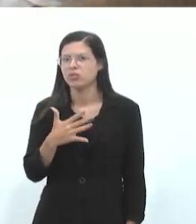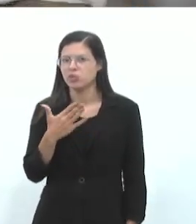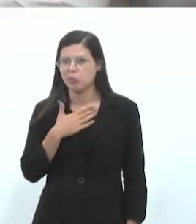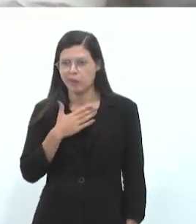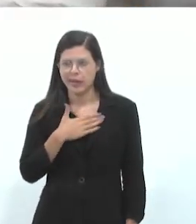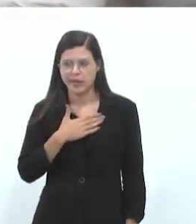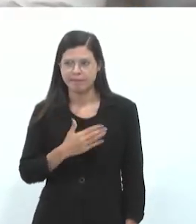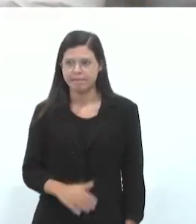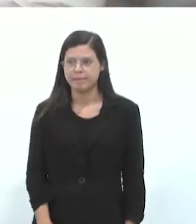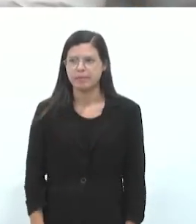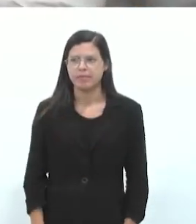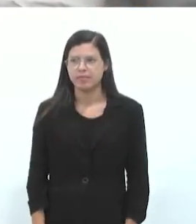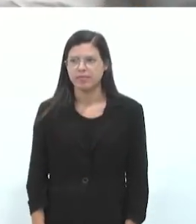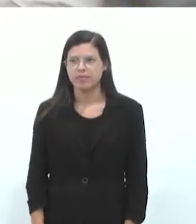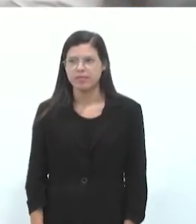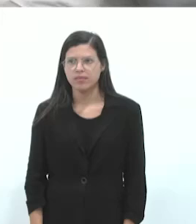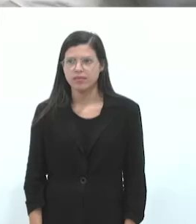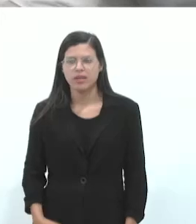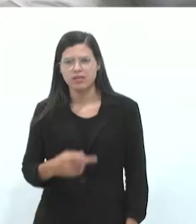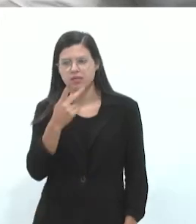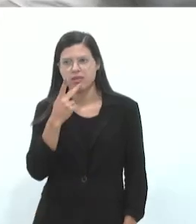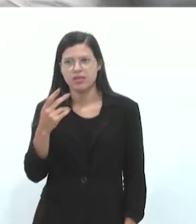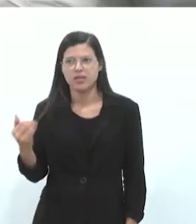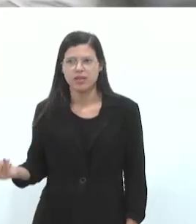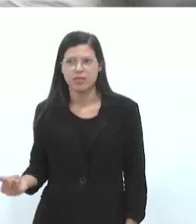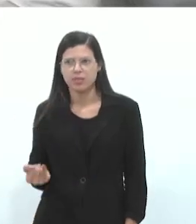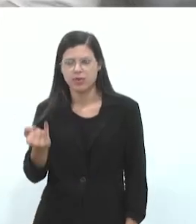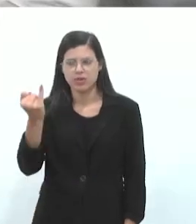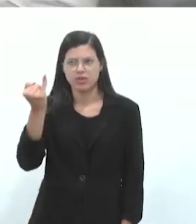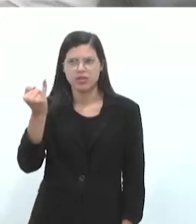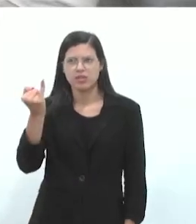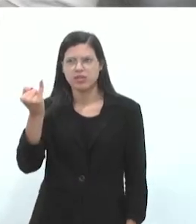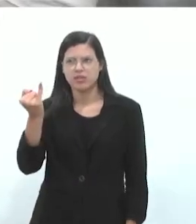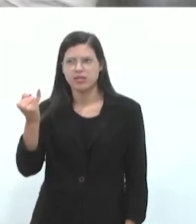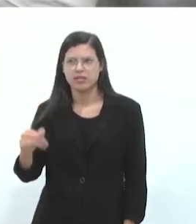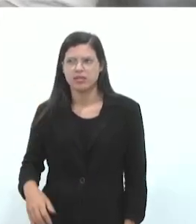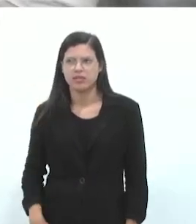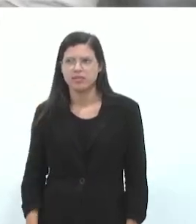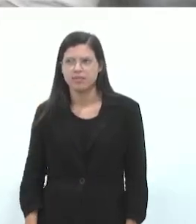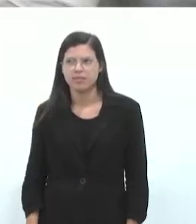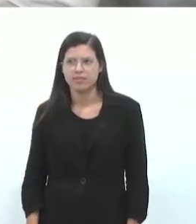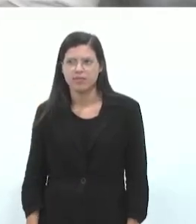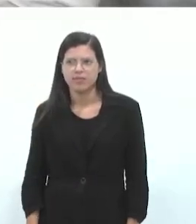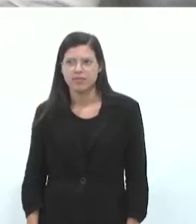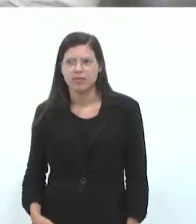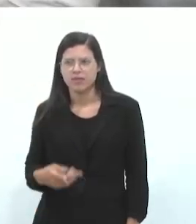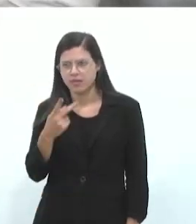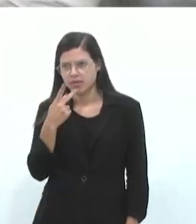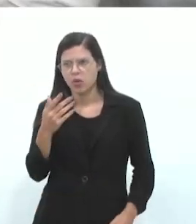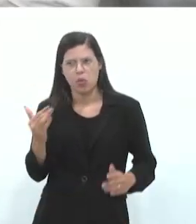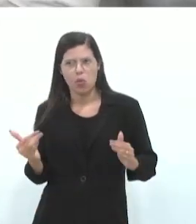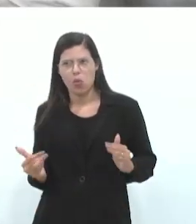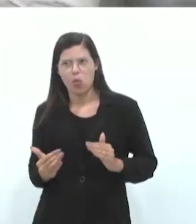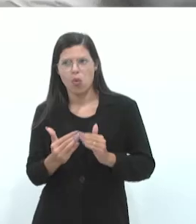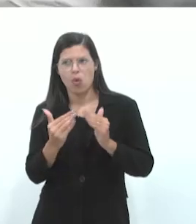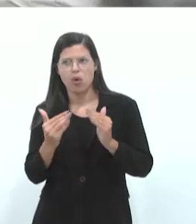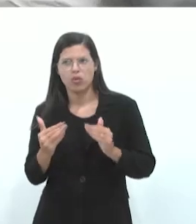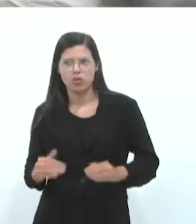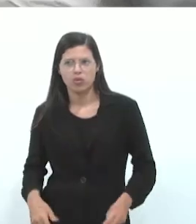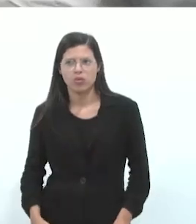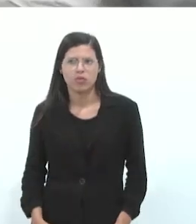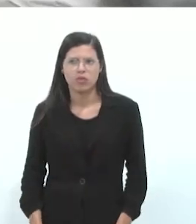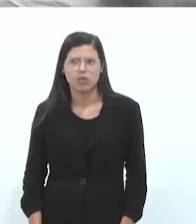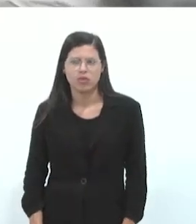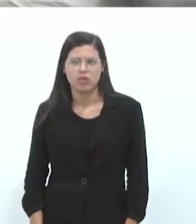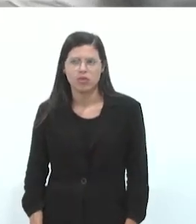instantânea. Então eu quero dizer da importância... Vamos poupar as intimidades. Eu quero dizer que eu sou favorável, eu acho que isso deve ser uma